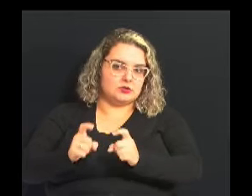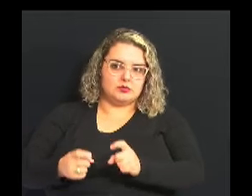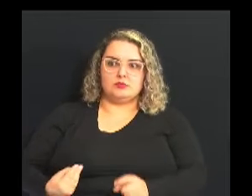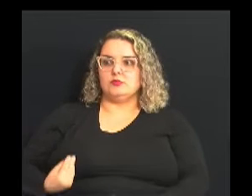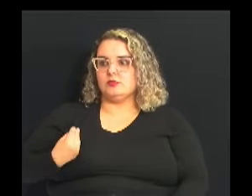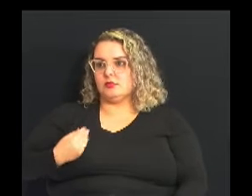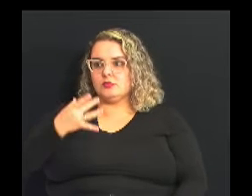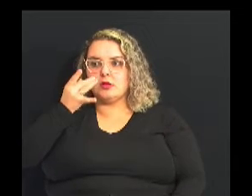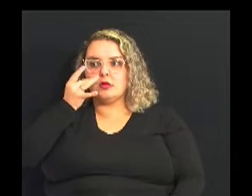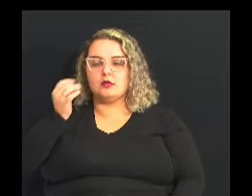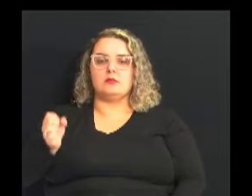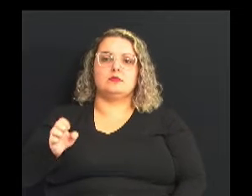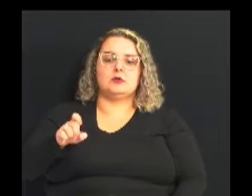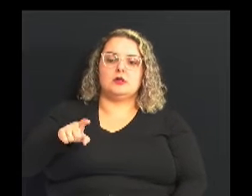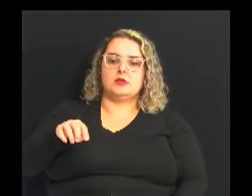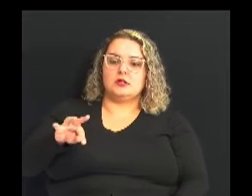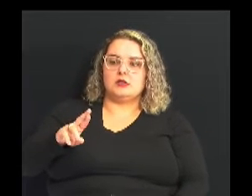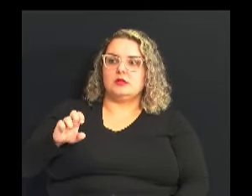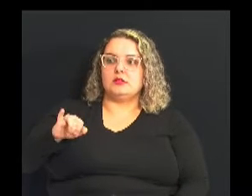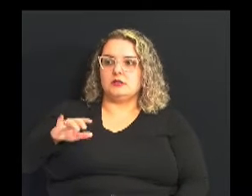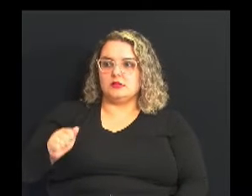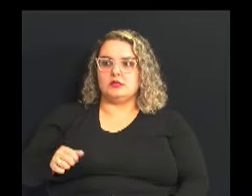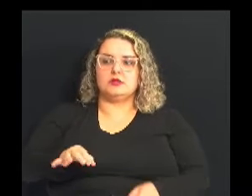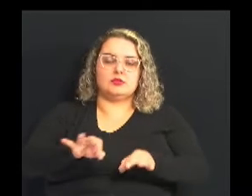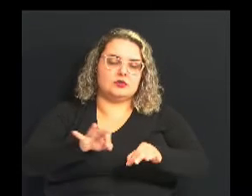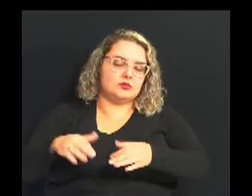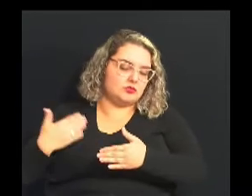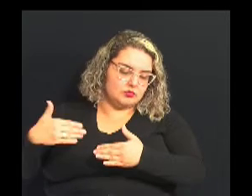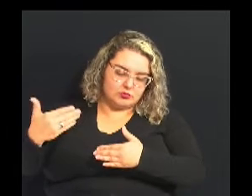para a estreia de programas e por aí afora.